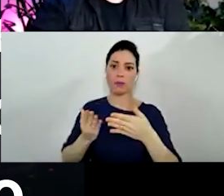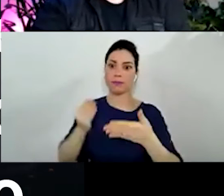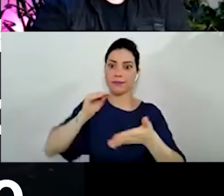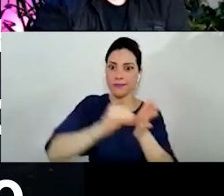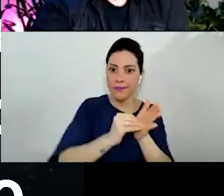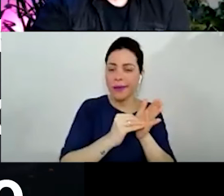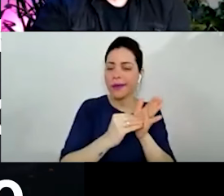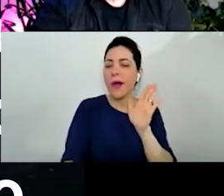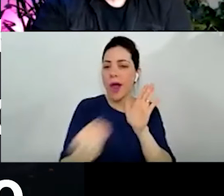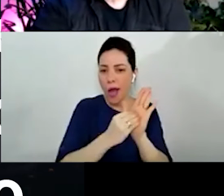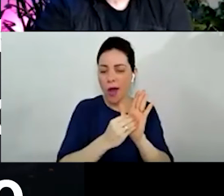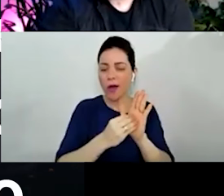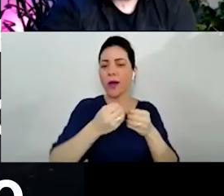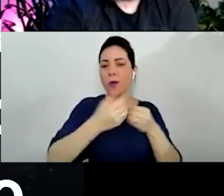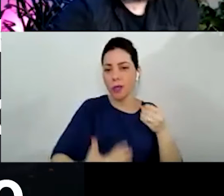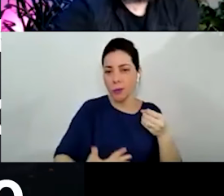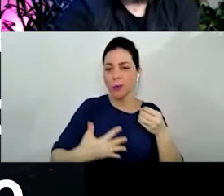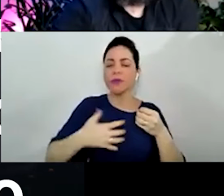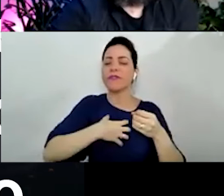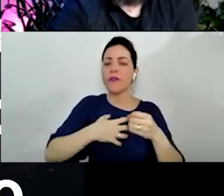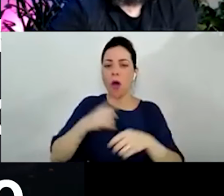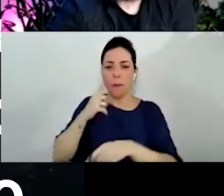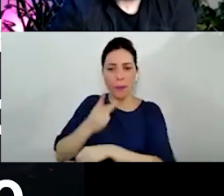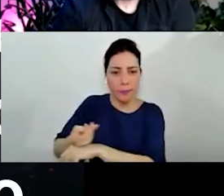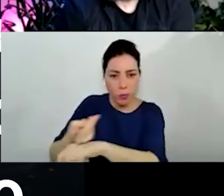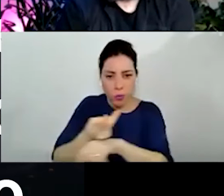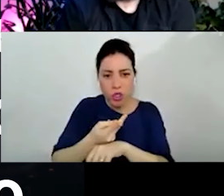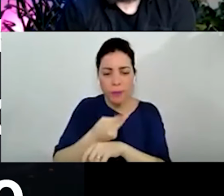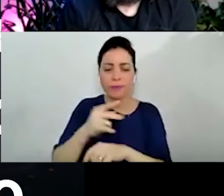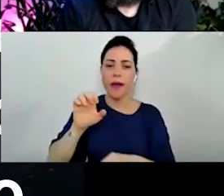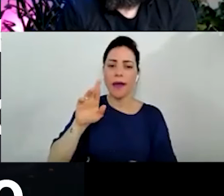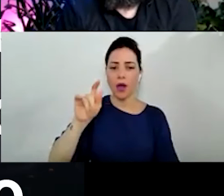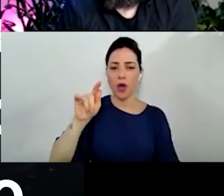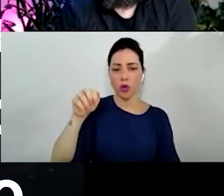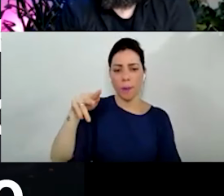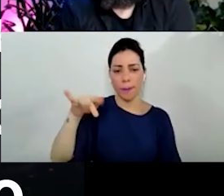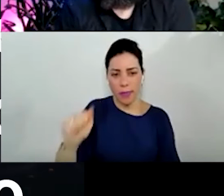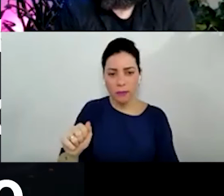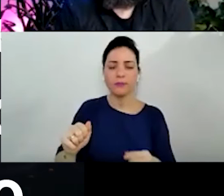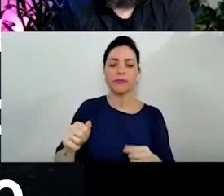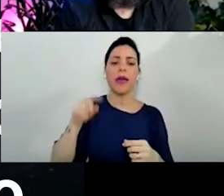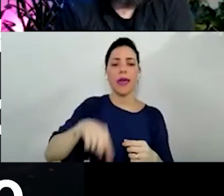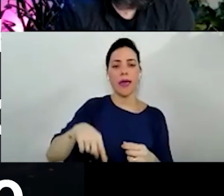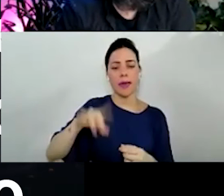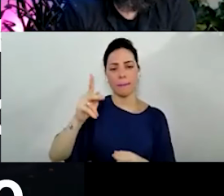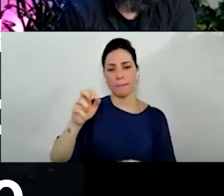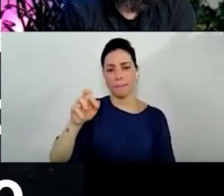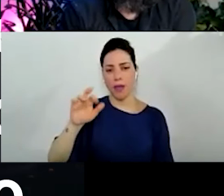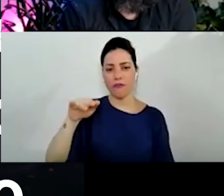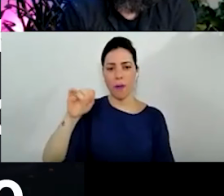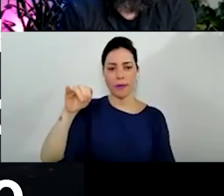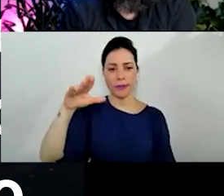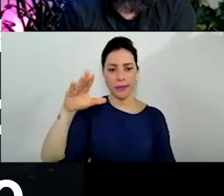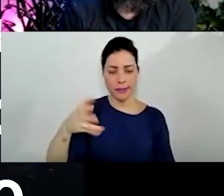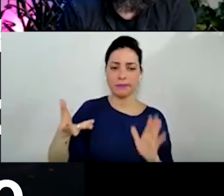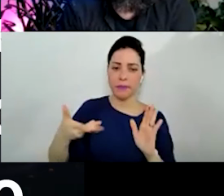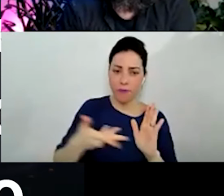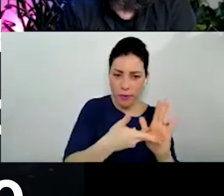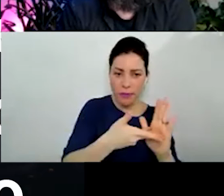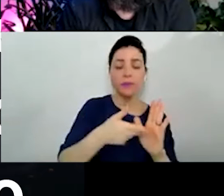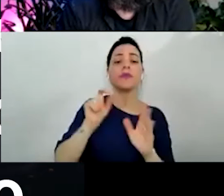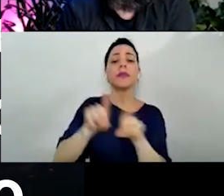conteúdos para mecanismos de busca ergonomia perfeita Oi tá na Inteligência Artificial está nas interfaces conversacionais